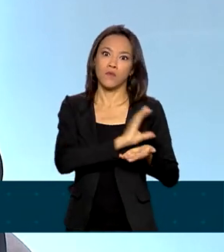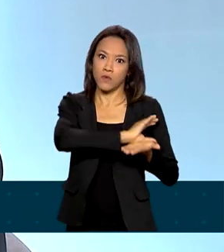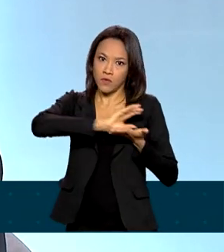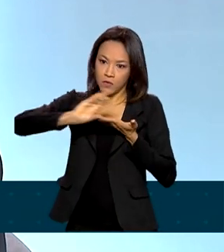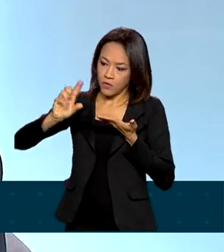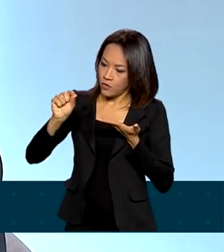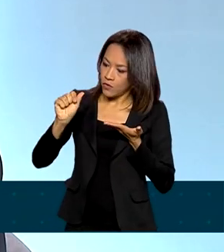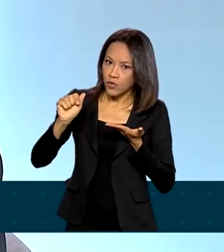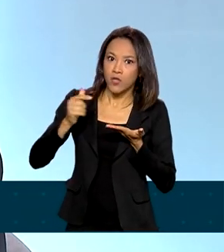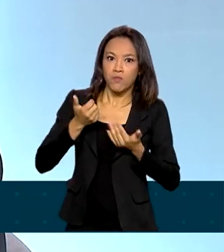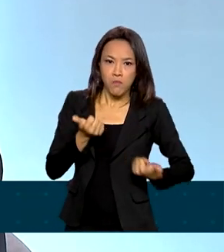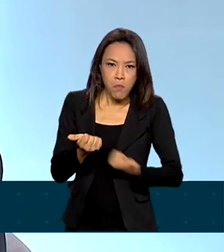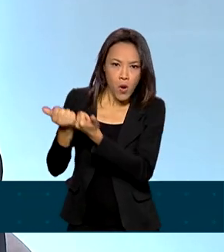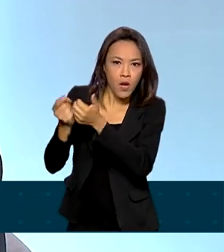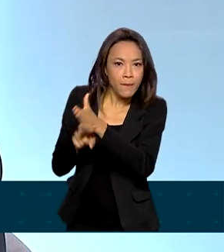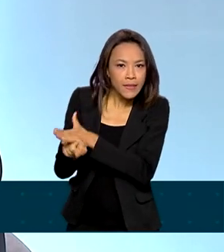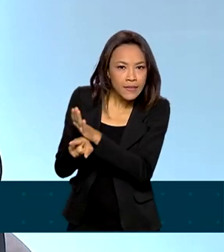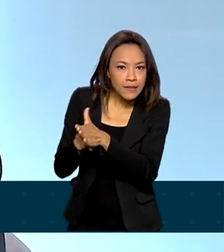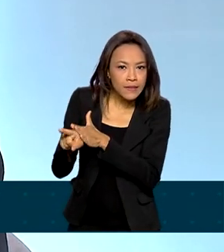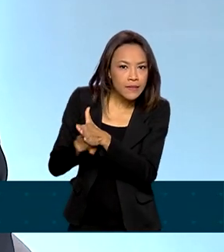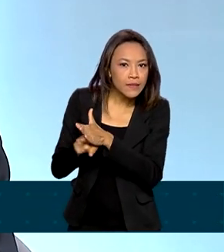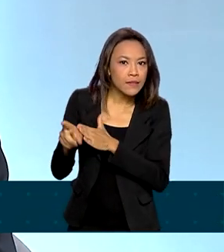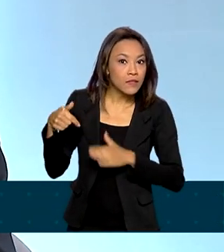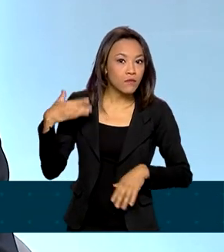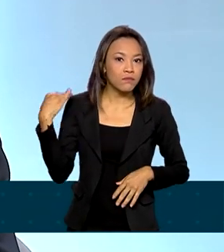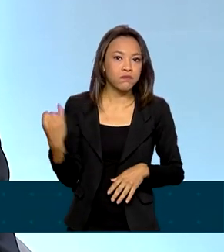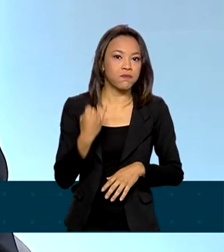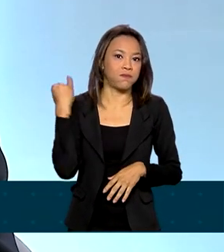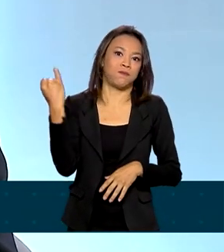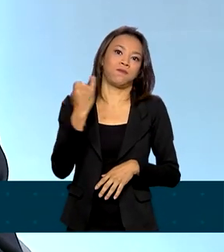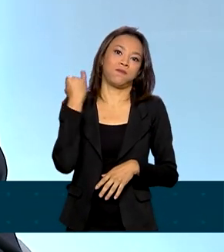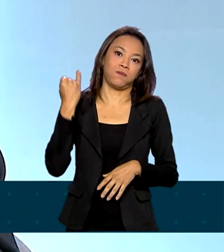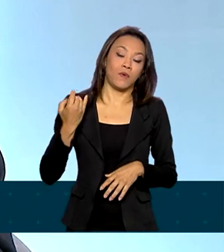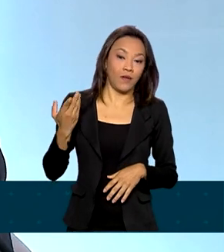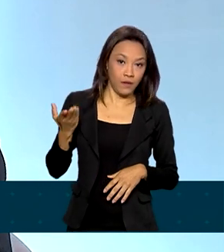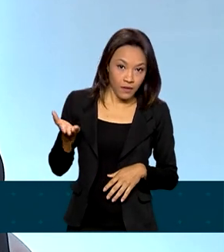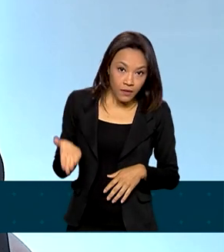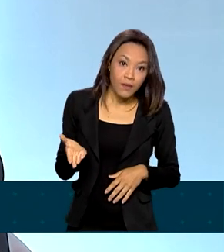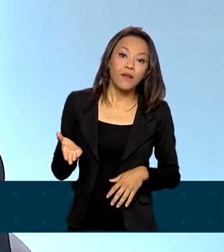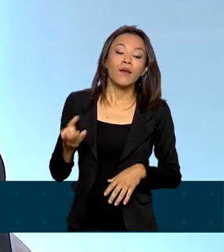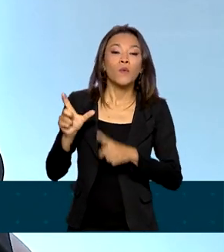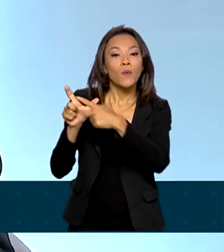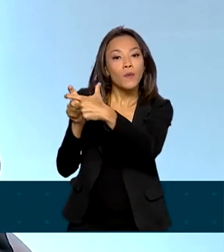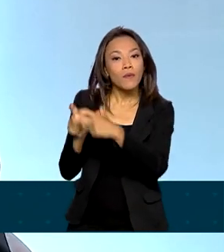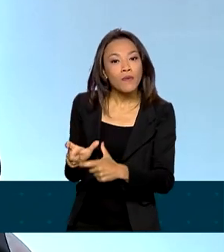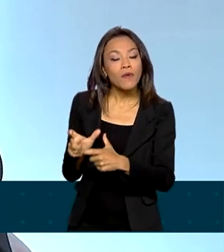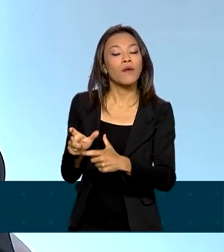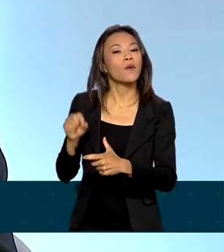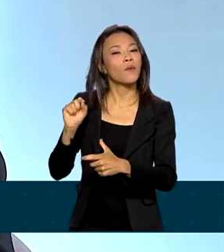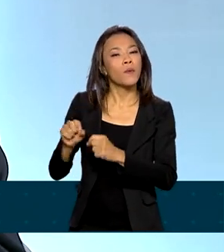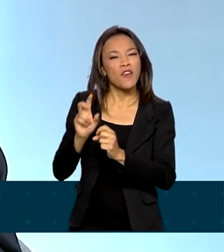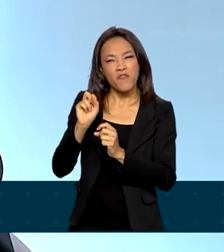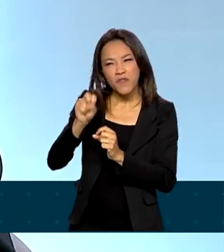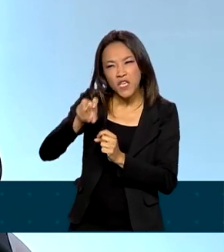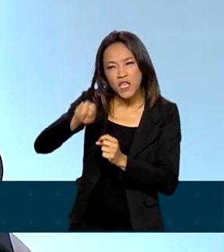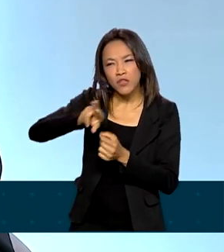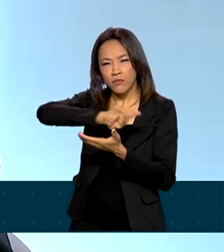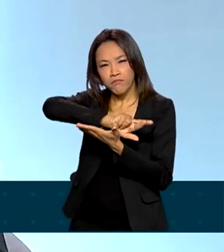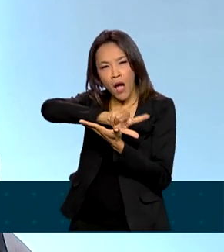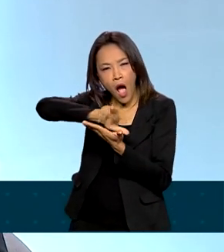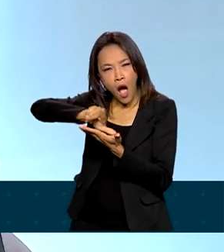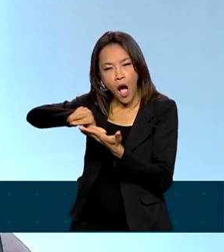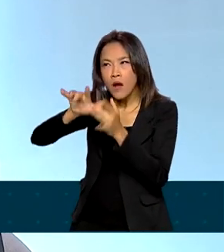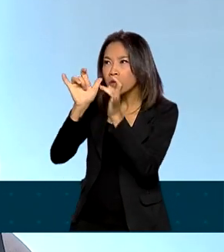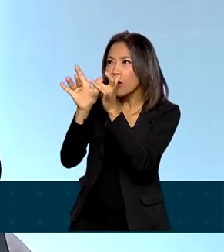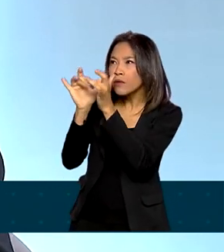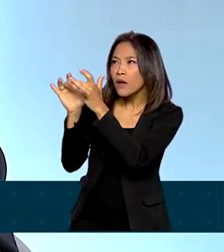na pesquisa, ter ali um repositório de vírus e de outros micro